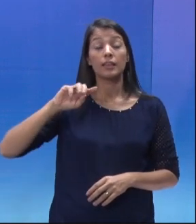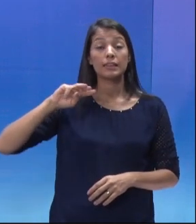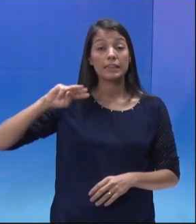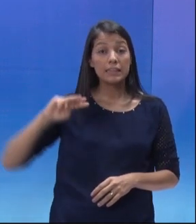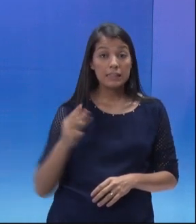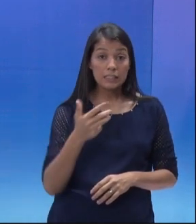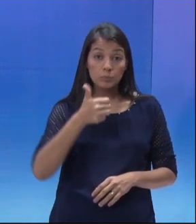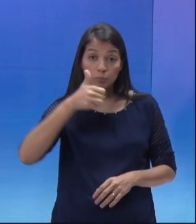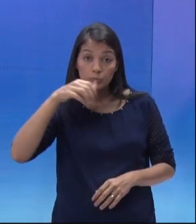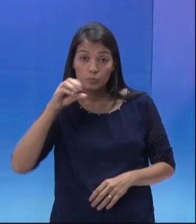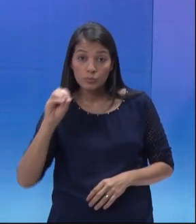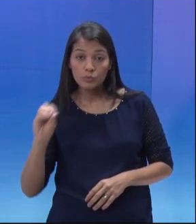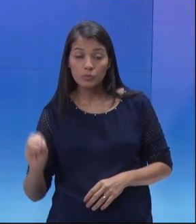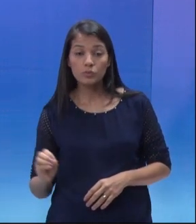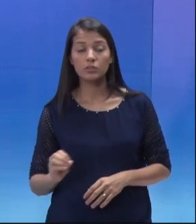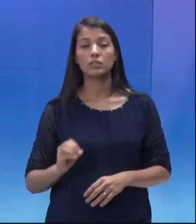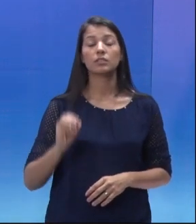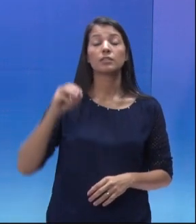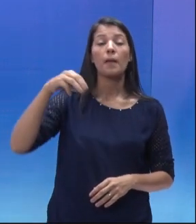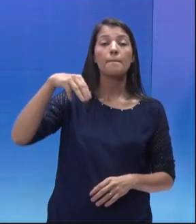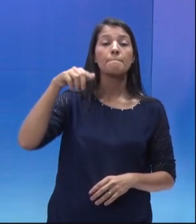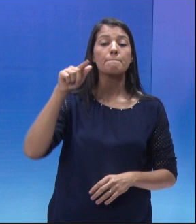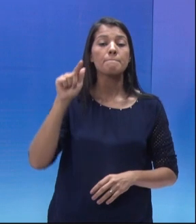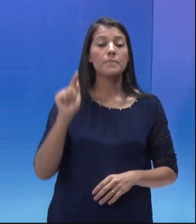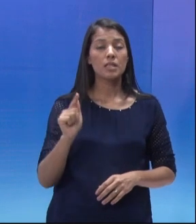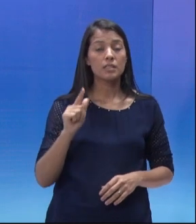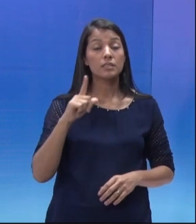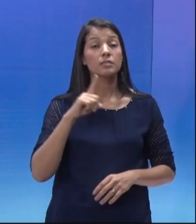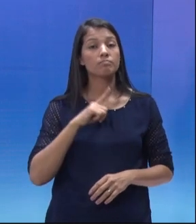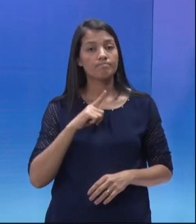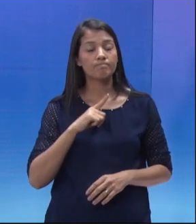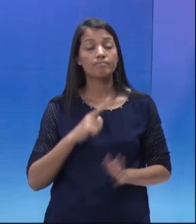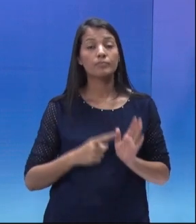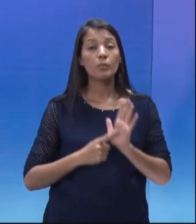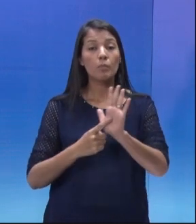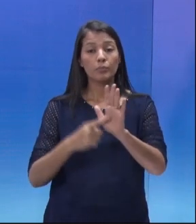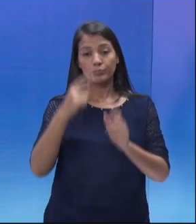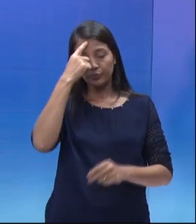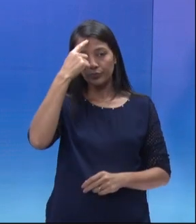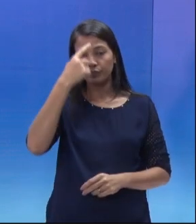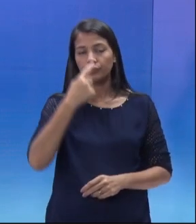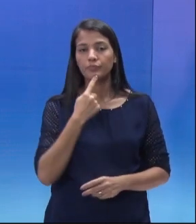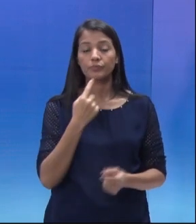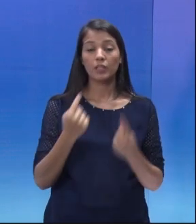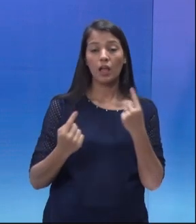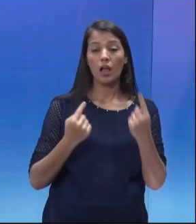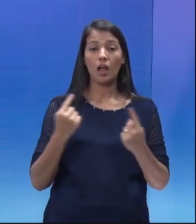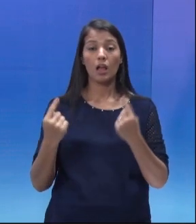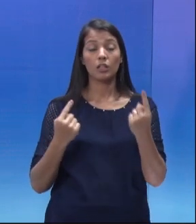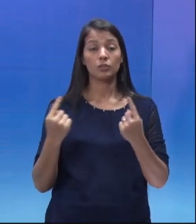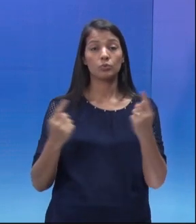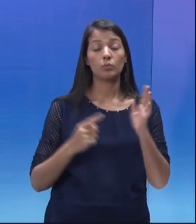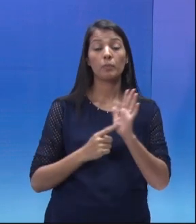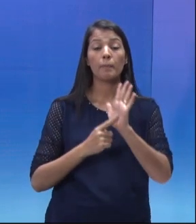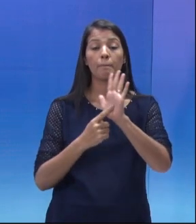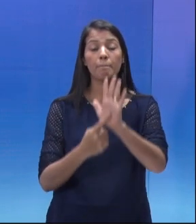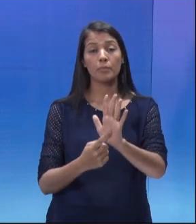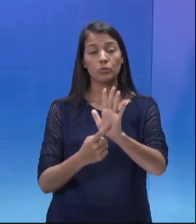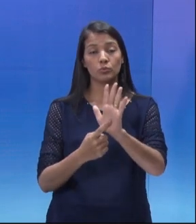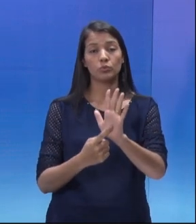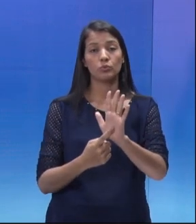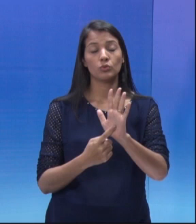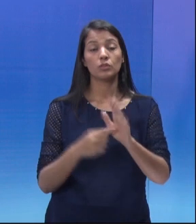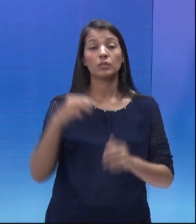3 amostras de ração contaminadas, cada uma delas com um dos pesticidas indicados no quadro, na concentração de